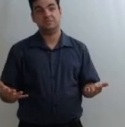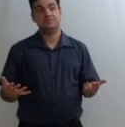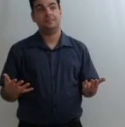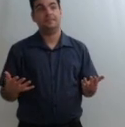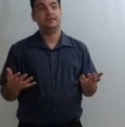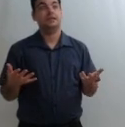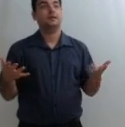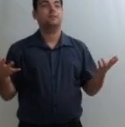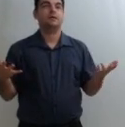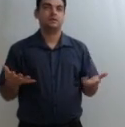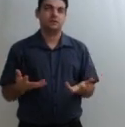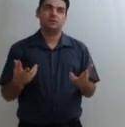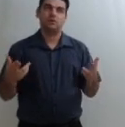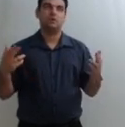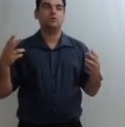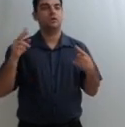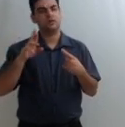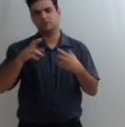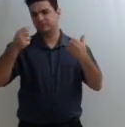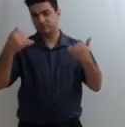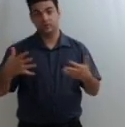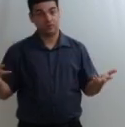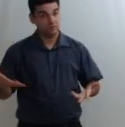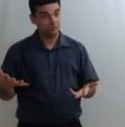bem ressaltado pelo eminente relator,